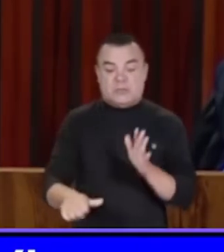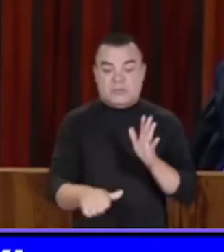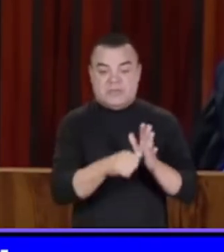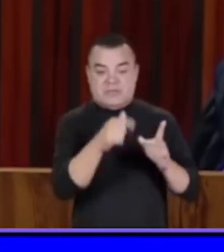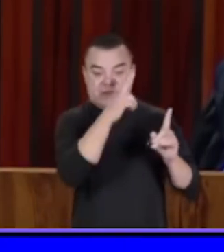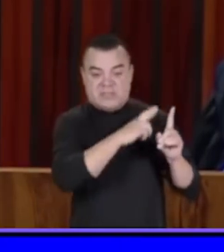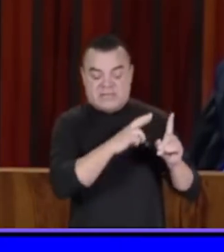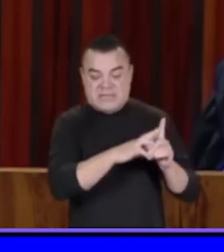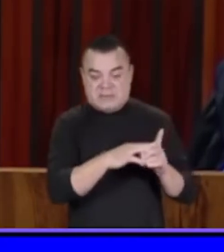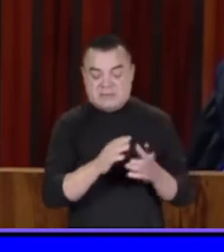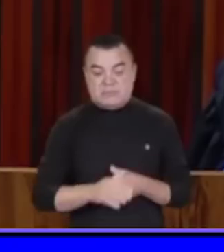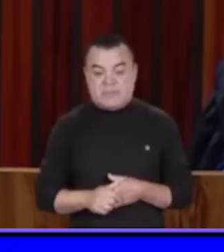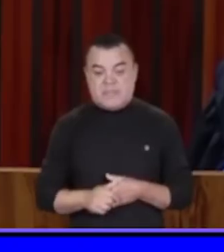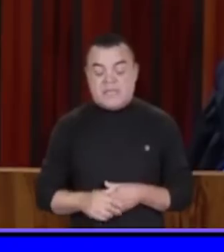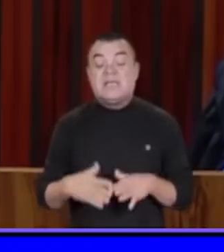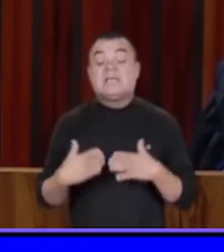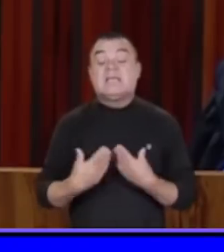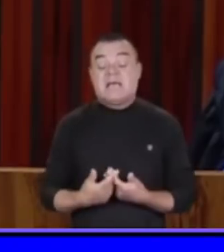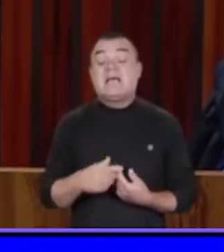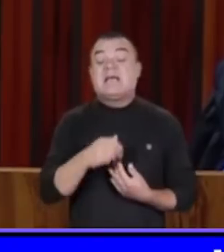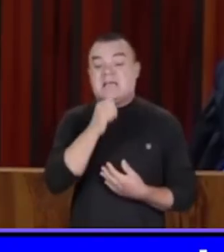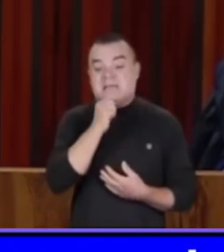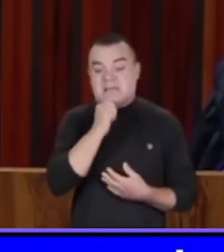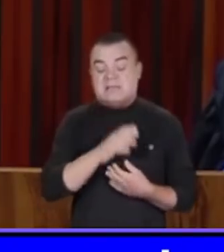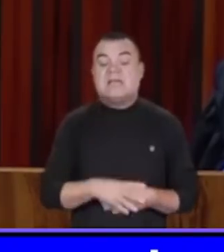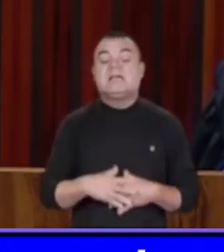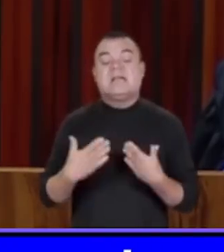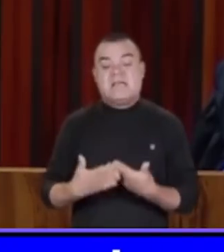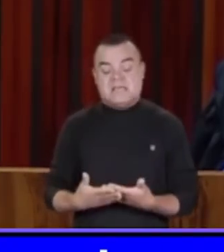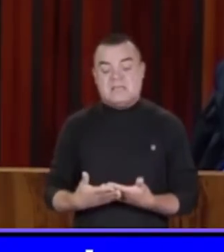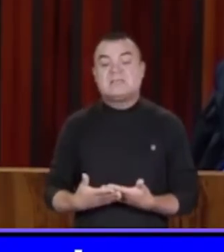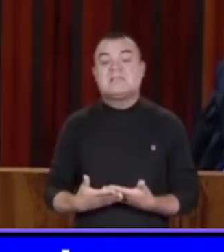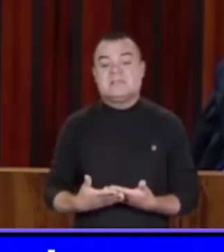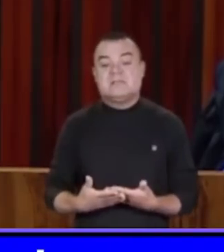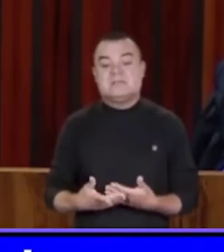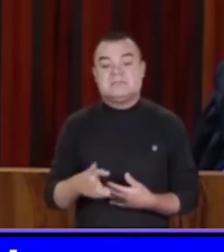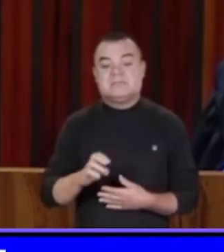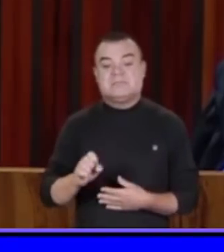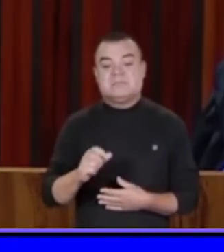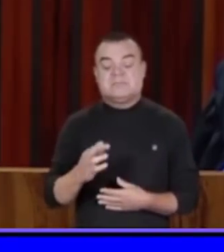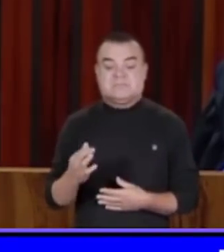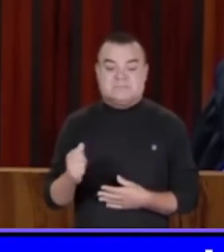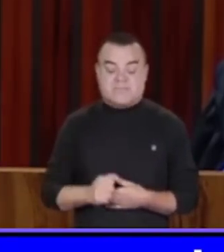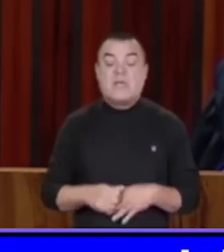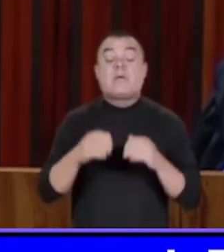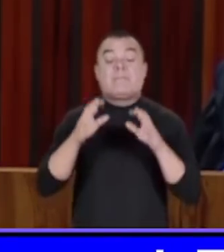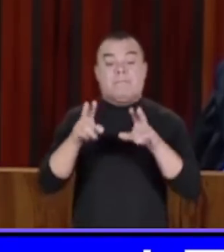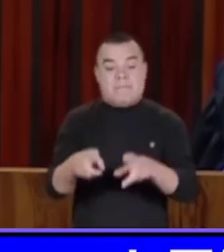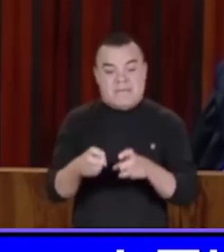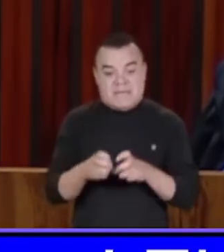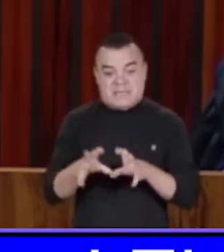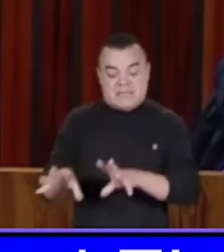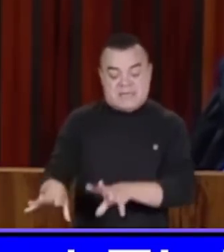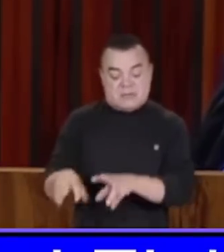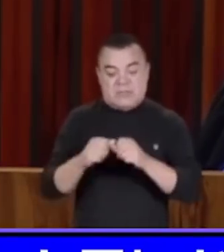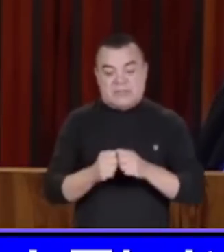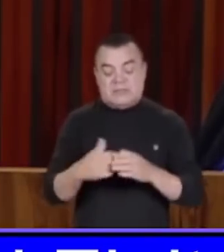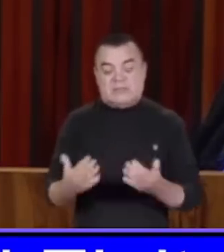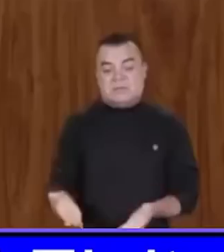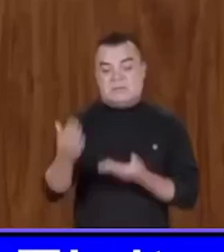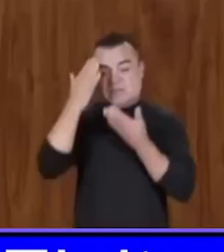pena que ainda resta cabível de inelegibilidade merece acolhida. Obrigado pela